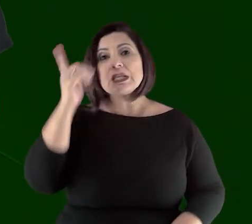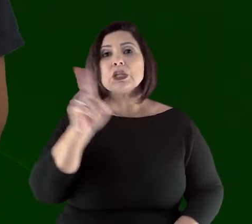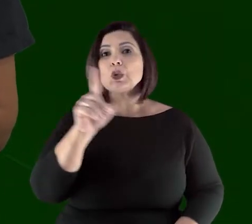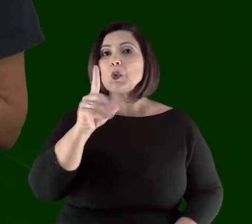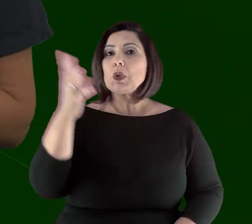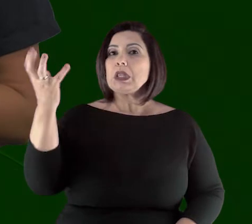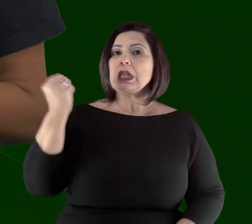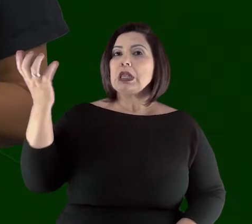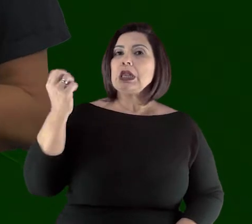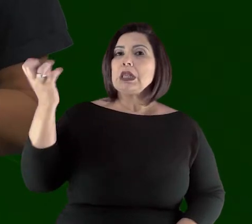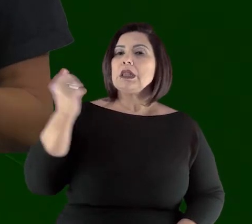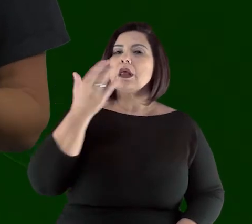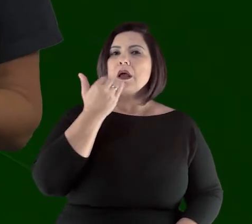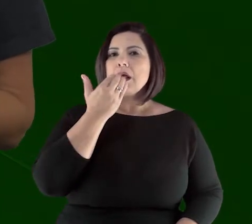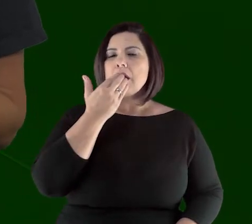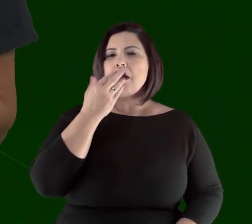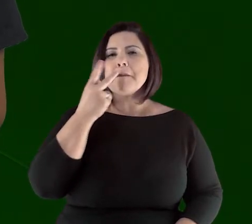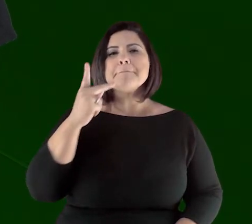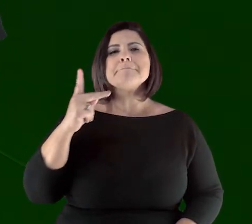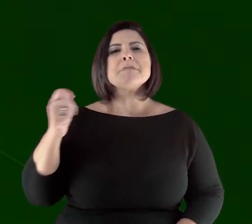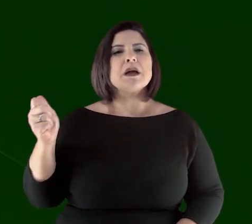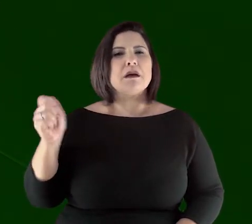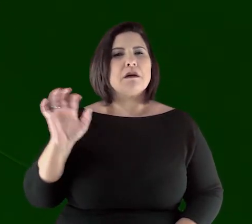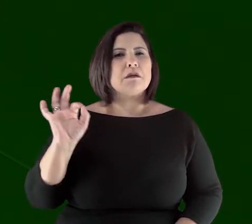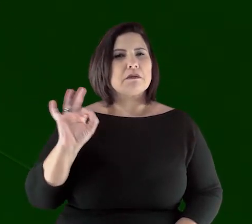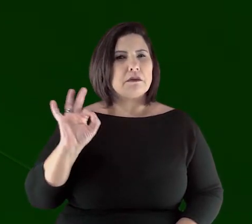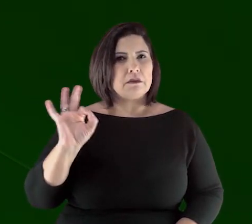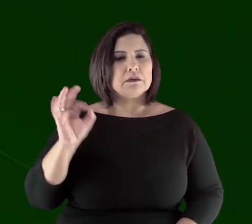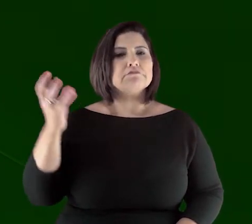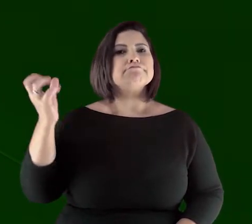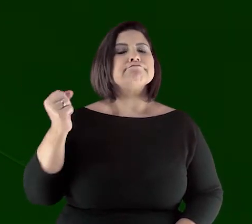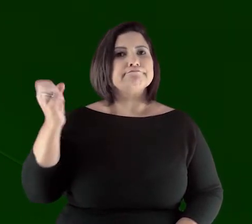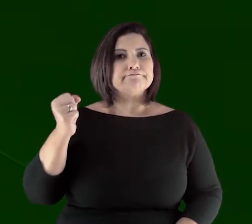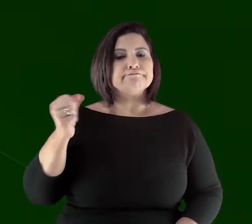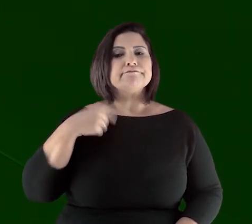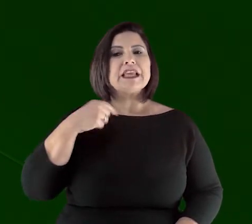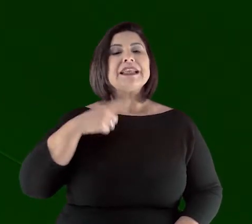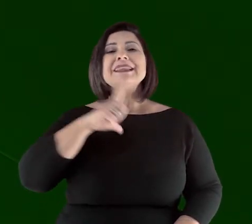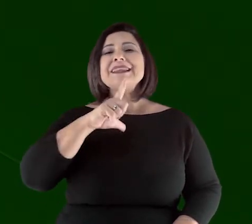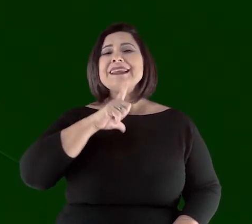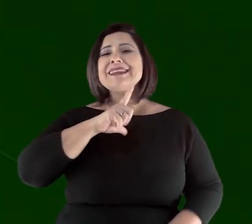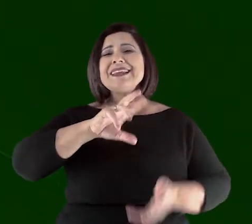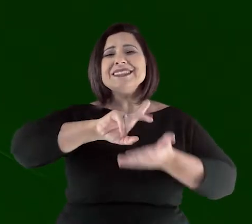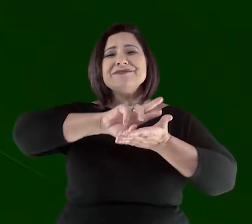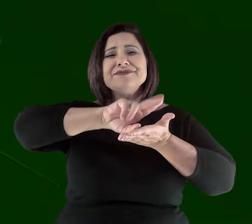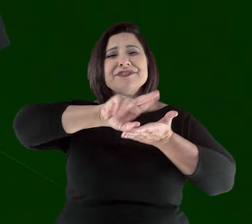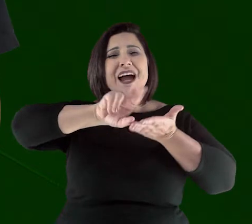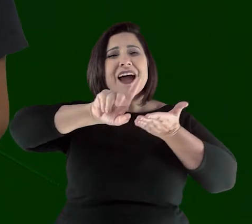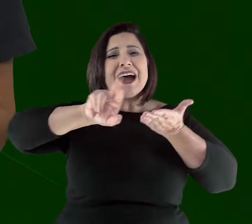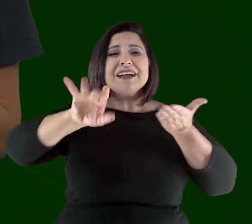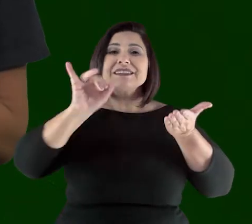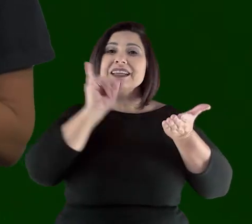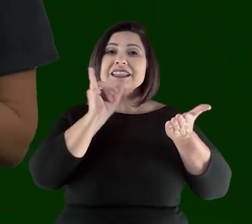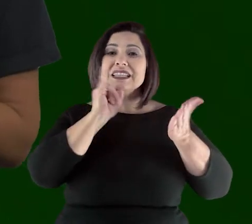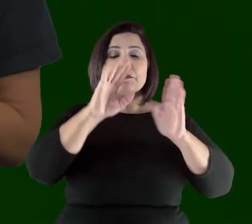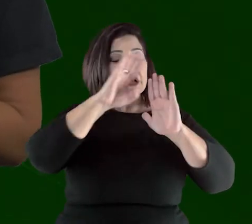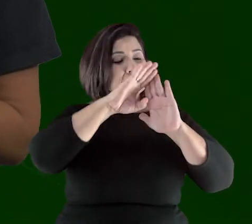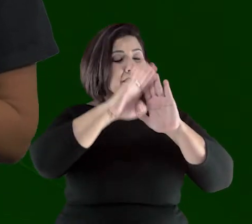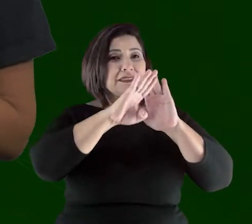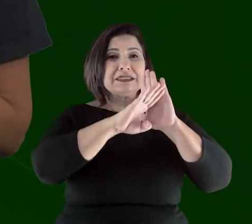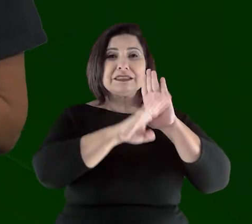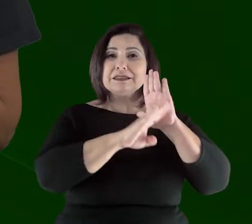exemplo. Precisa de uma declaração do responsável da família dizendo que ele não recebe pensão